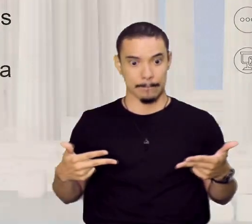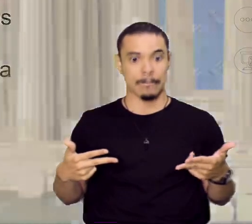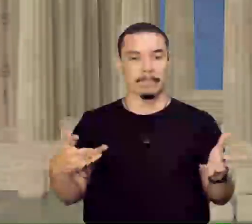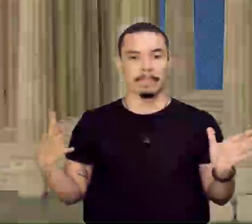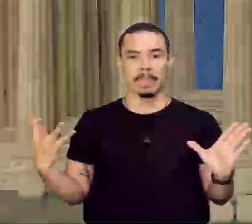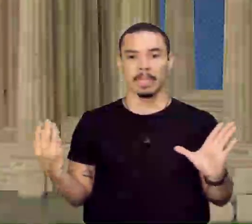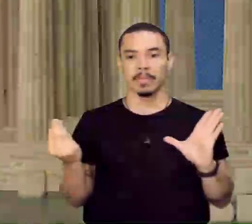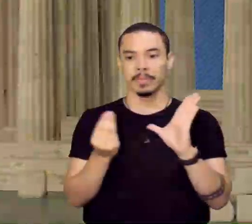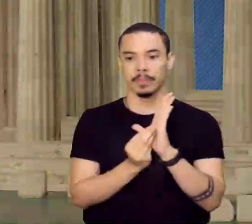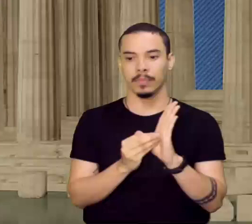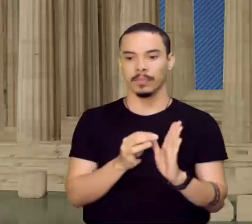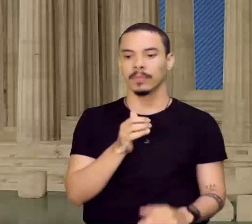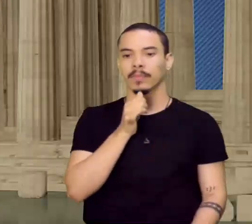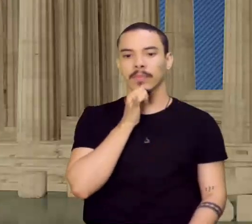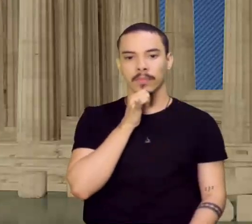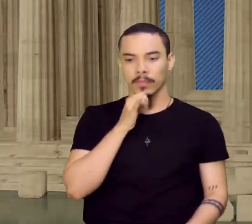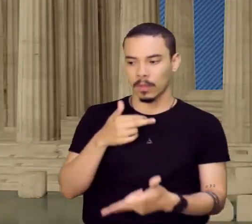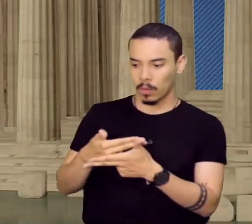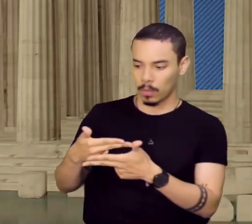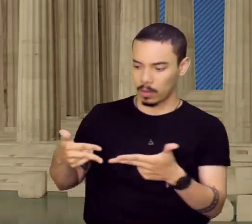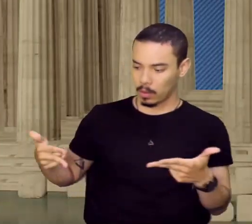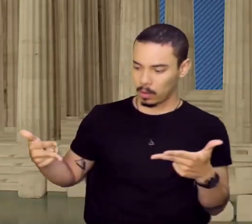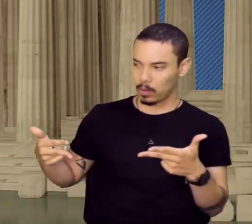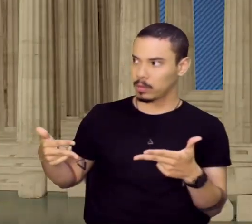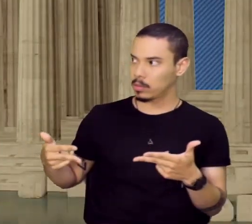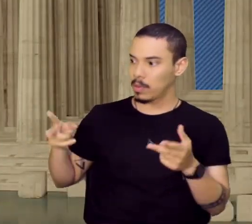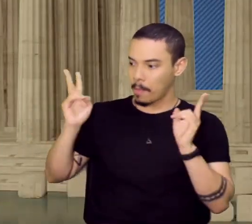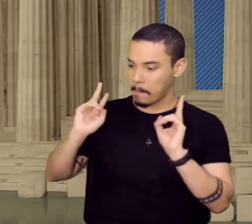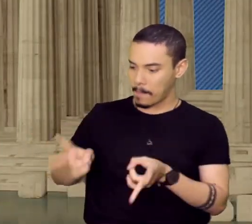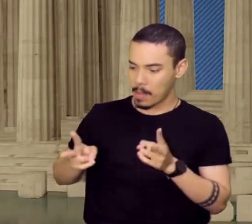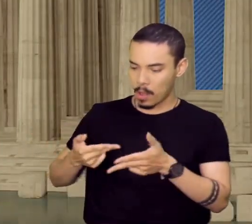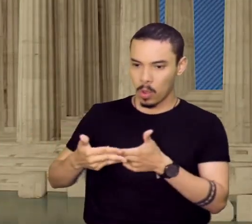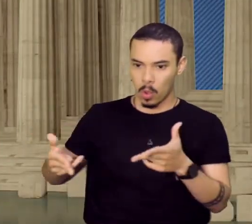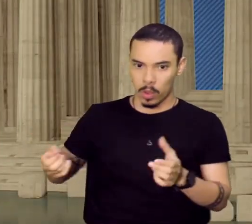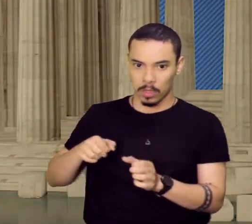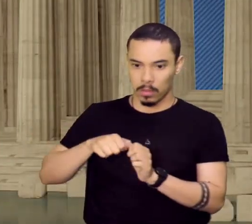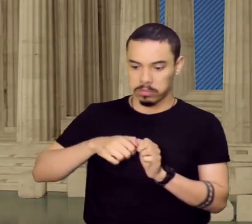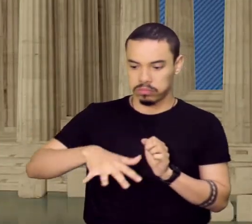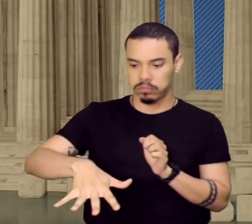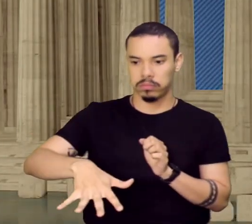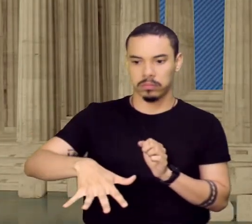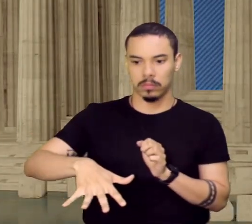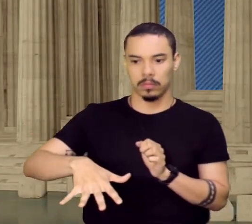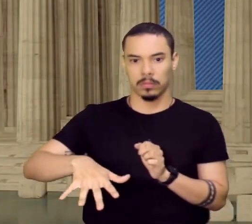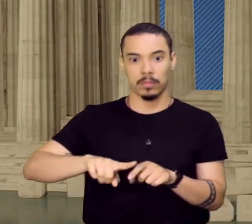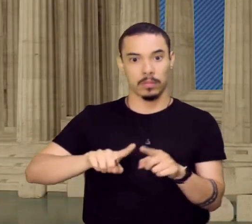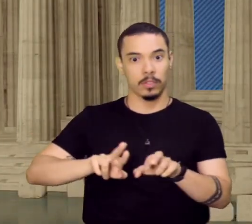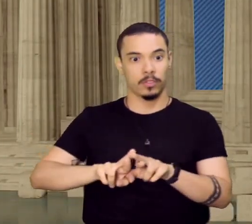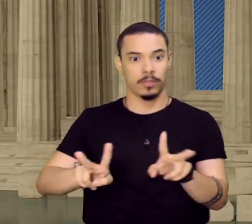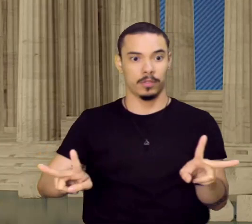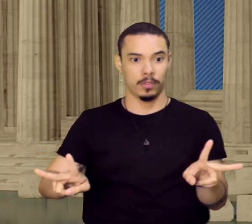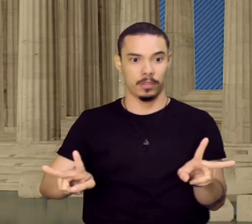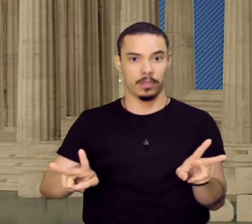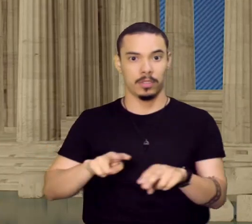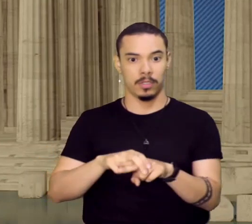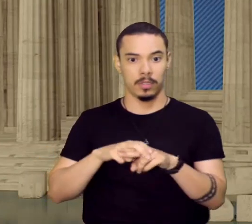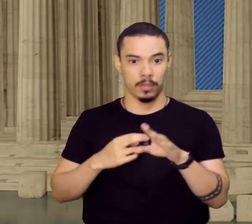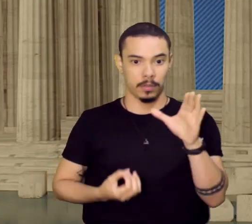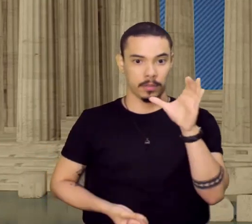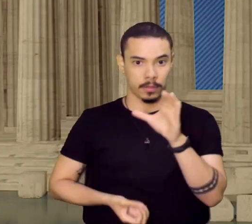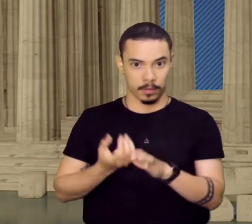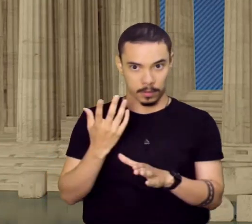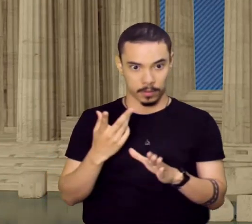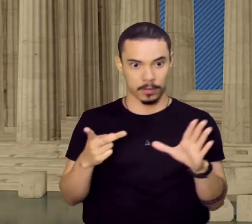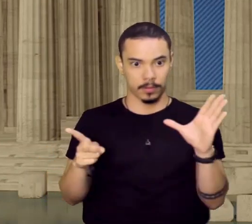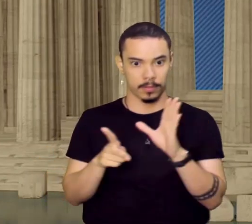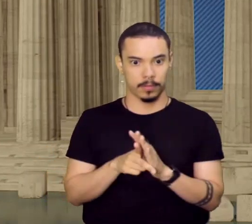colocou que uma coisa gerada de uma mesma coisa, distintamente, é claro, mas se gerou